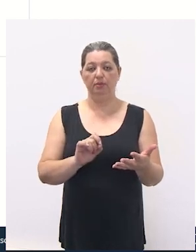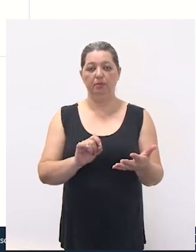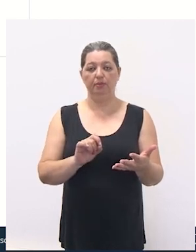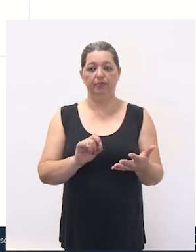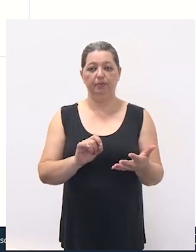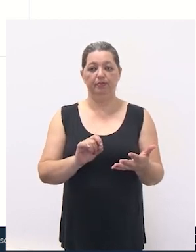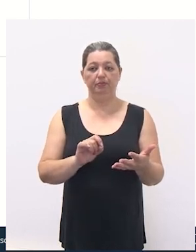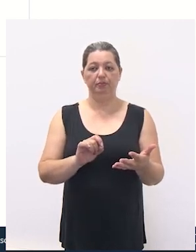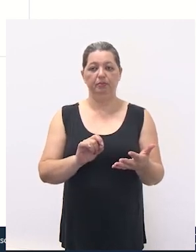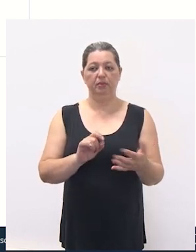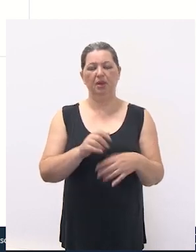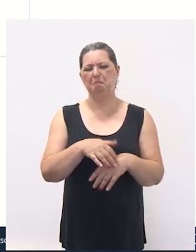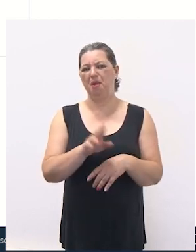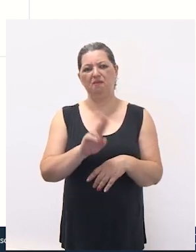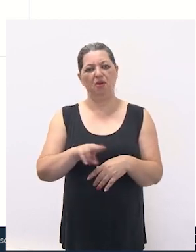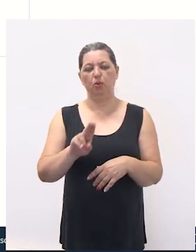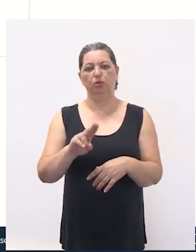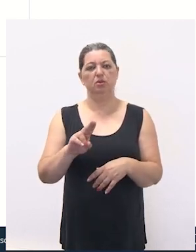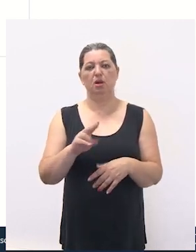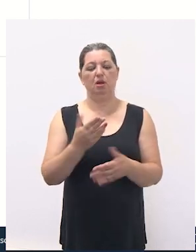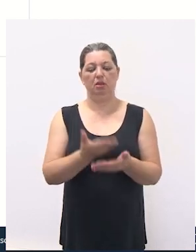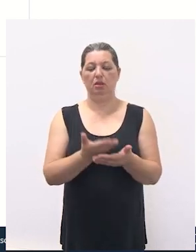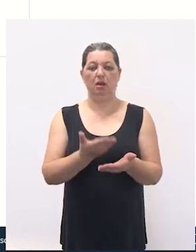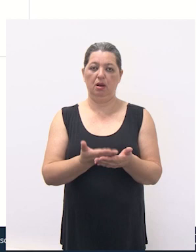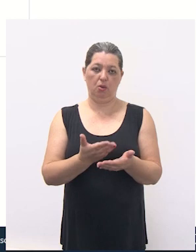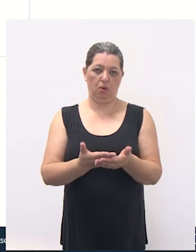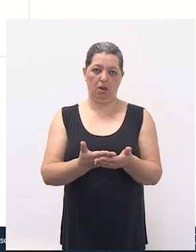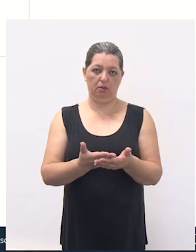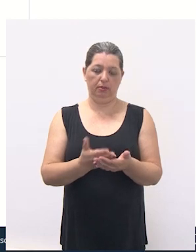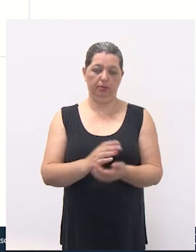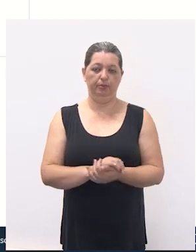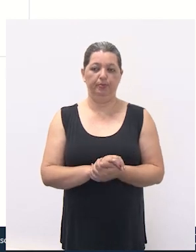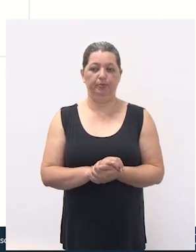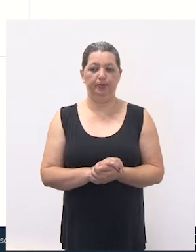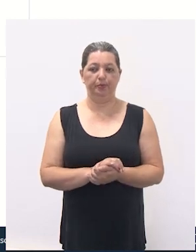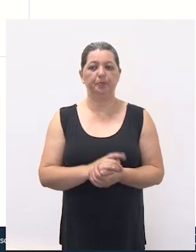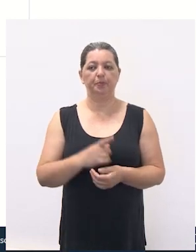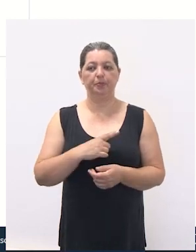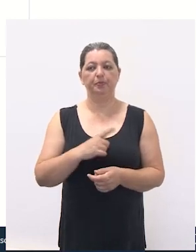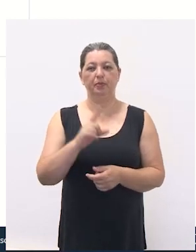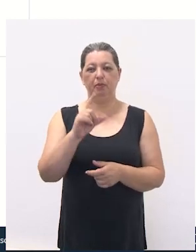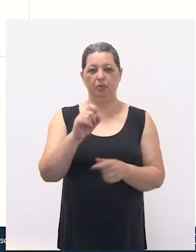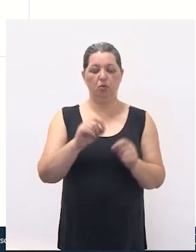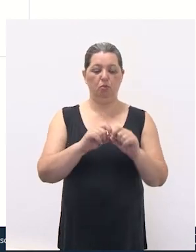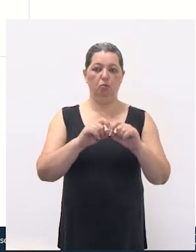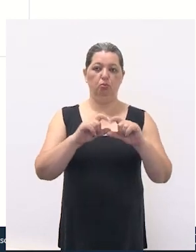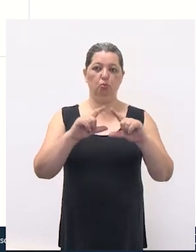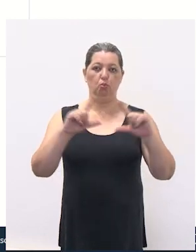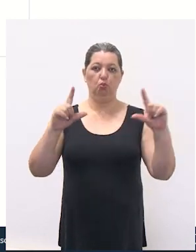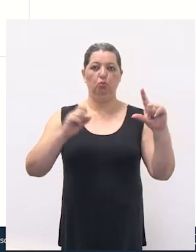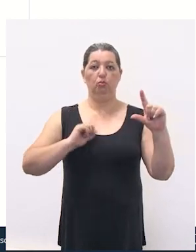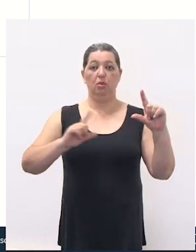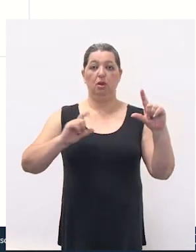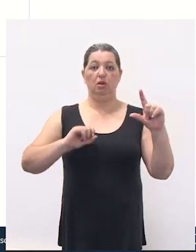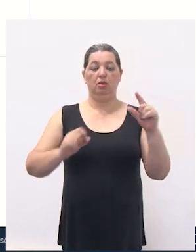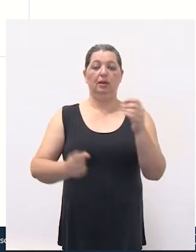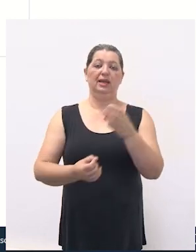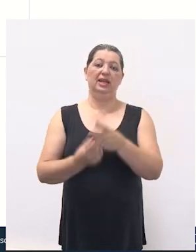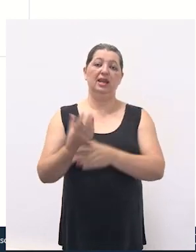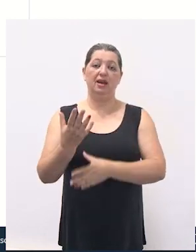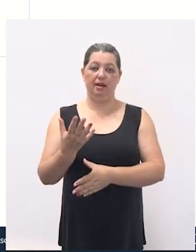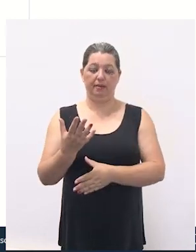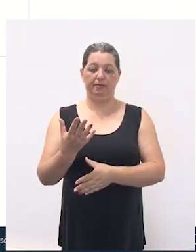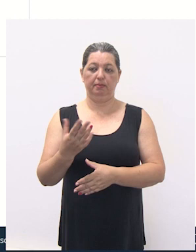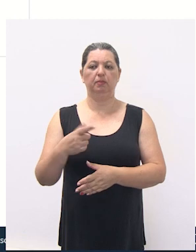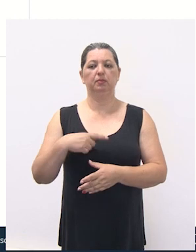gente mais vai usar durante as nossas aulas. E a gente tem um botão bem grande aqui, ó, em azul, criar. Então a gente